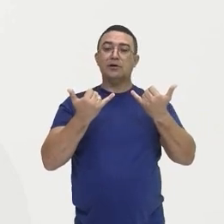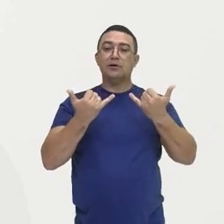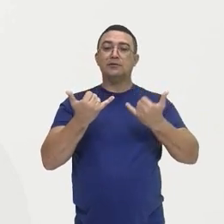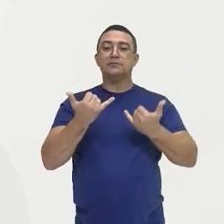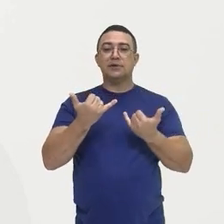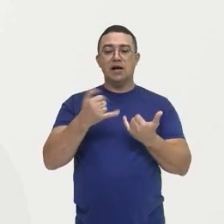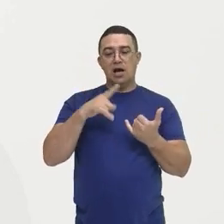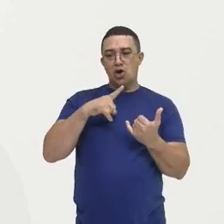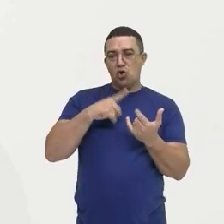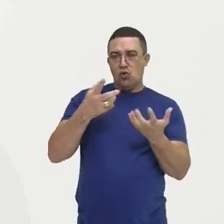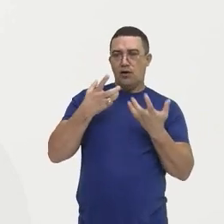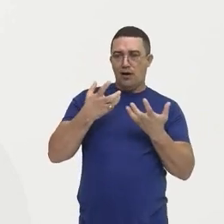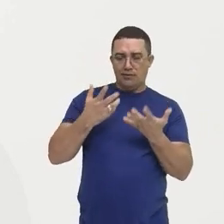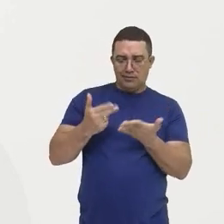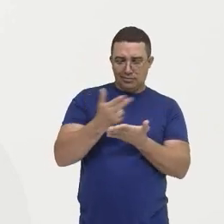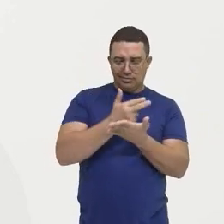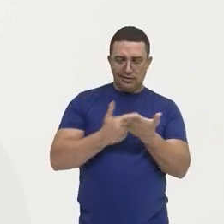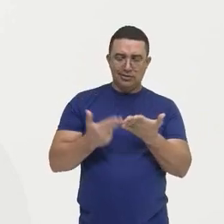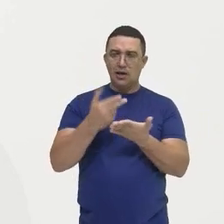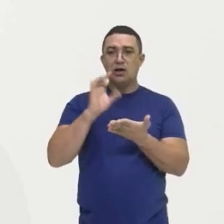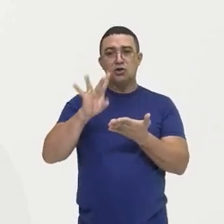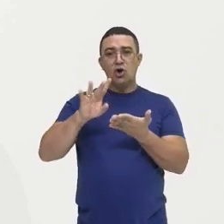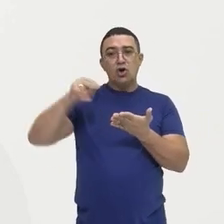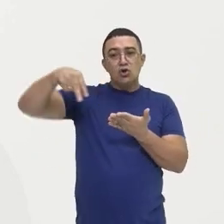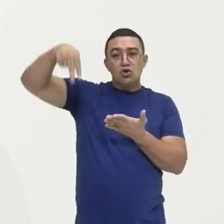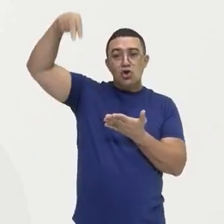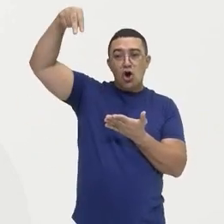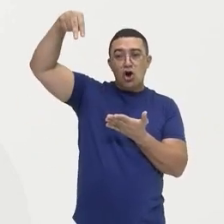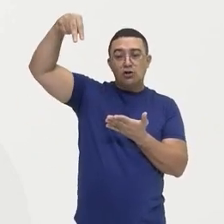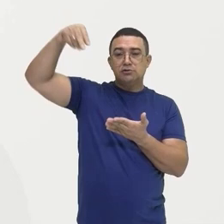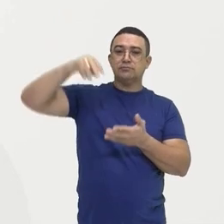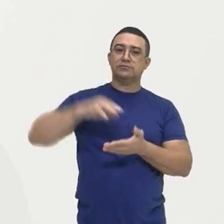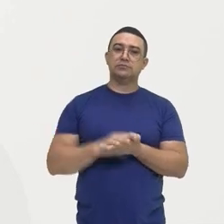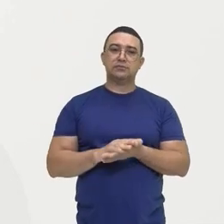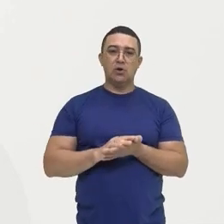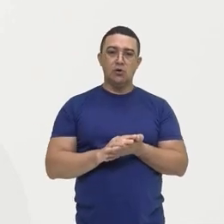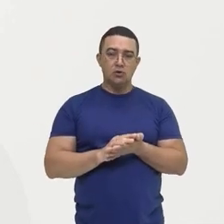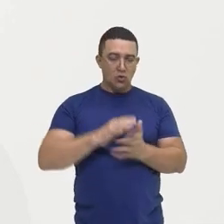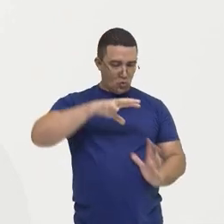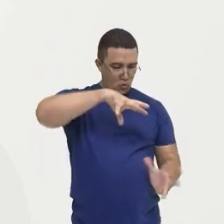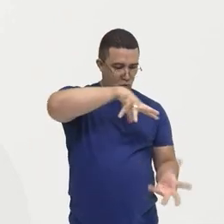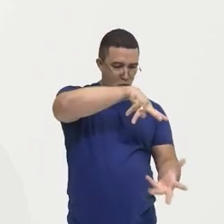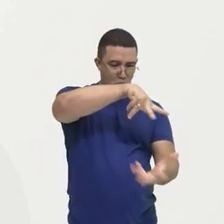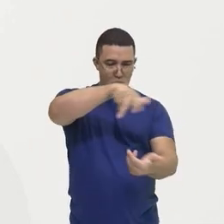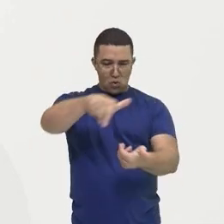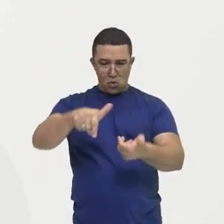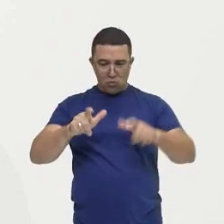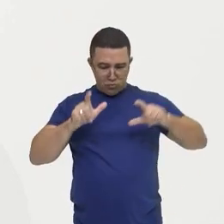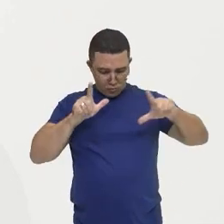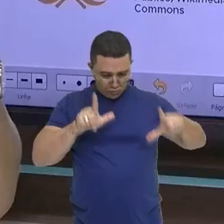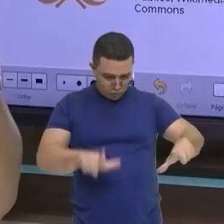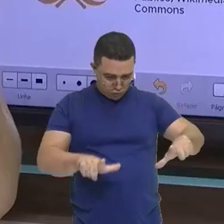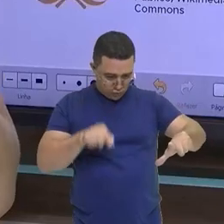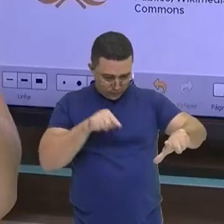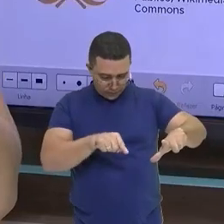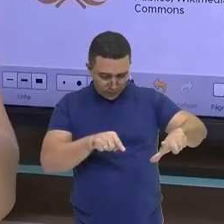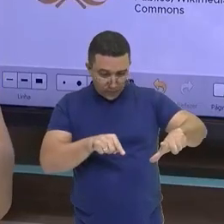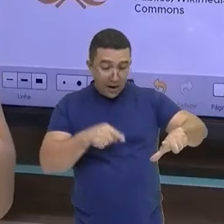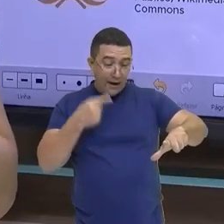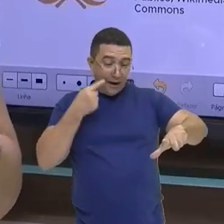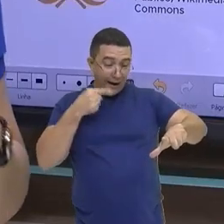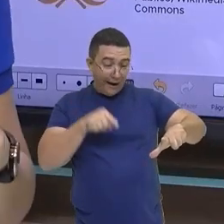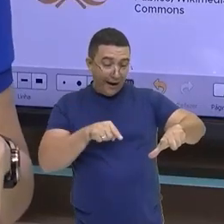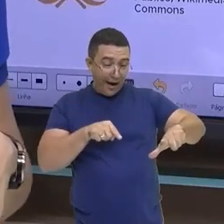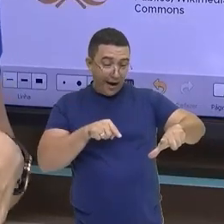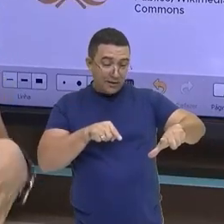quero desenhar só essa parte aqui do norte. Então, é como se eu estivesse olhando o globo terrestre ali por cima, né? Ele estivesse